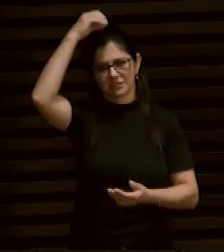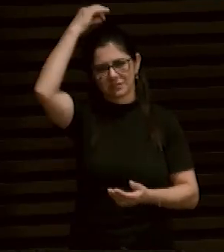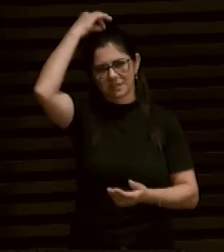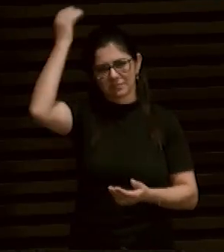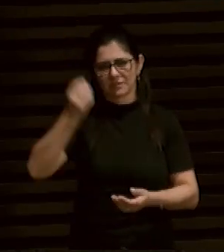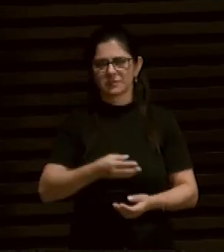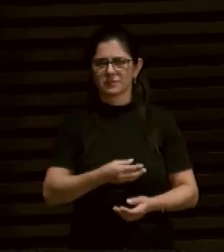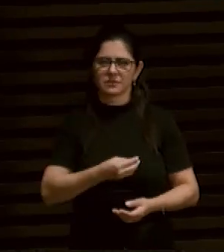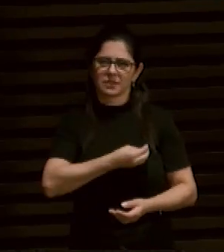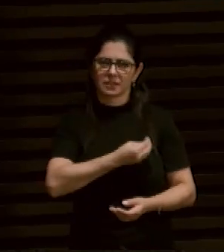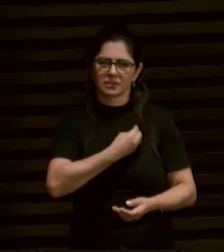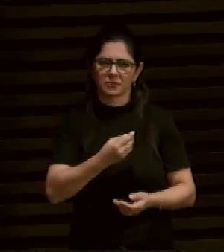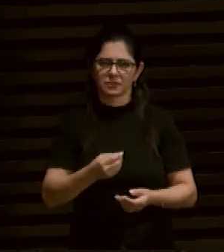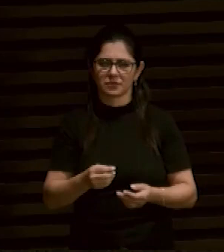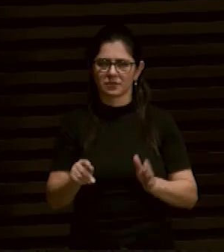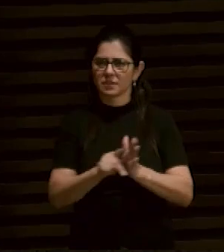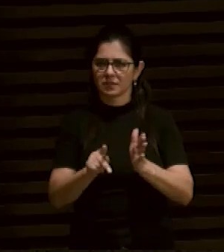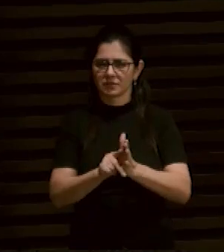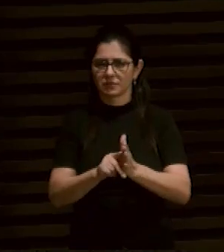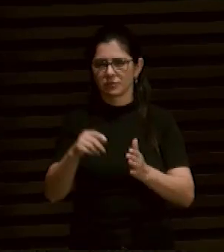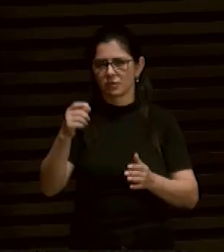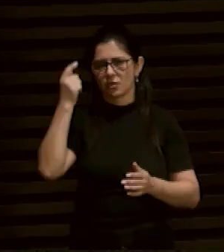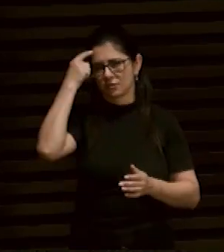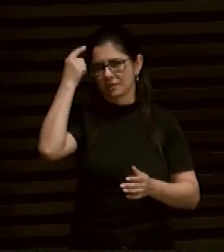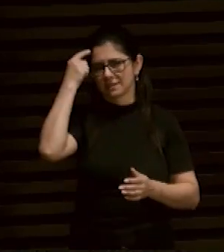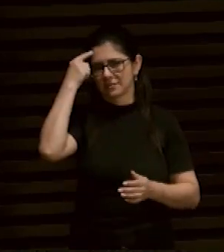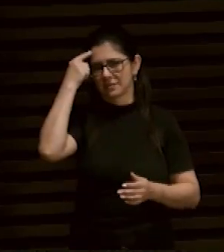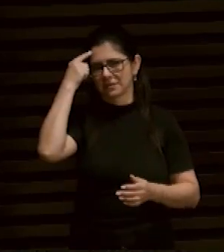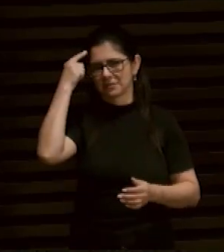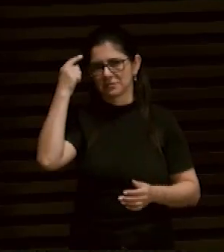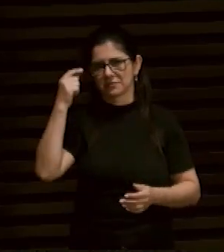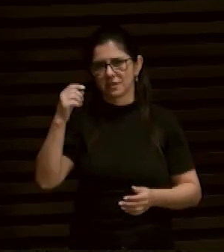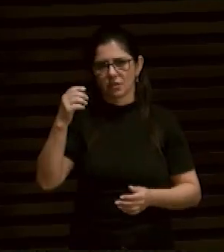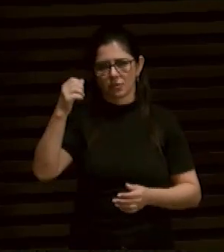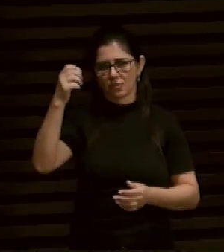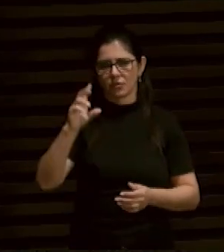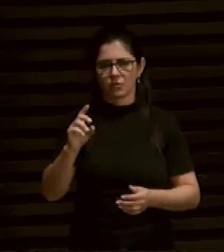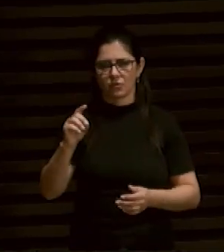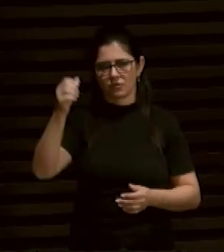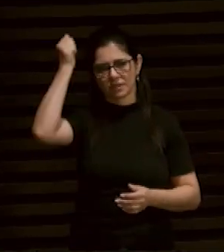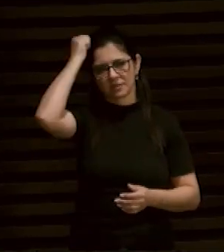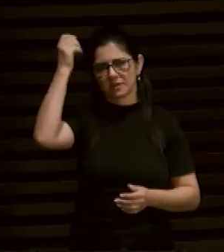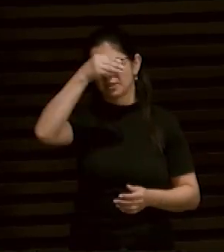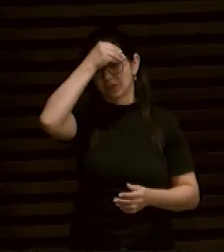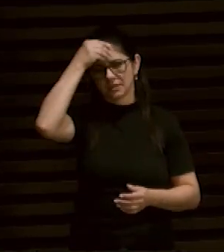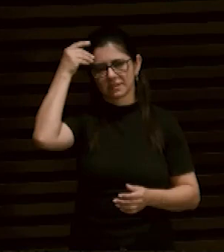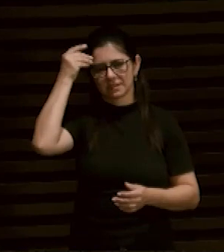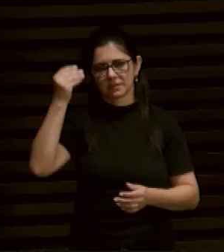seus pensamentos. O entendimento é obscurecido, vivem na ignorância, na dureza do próprio coração,